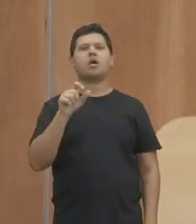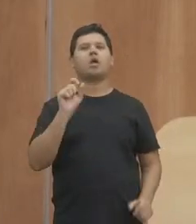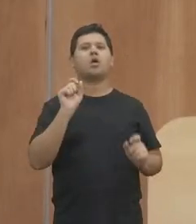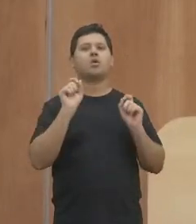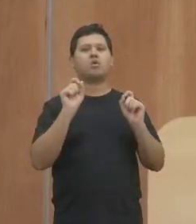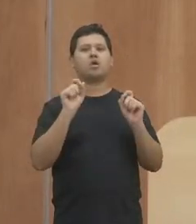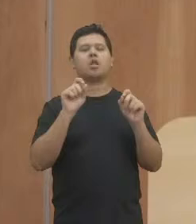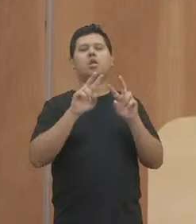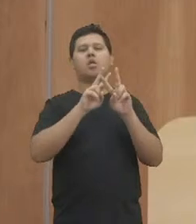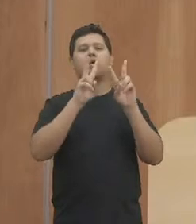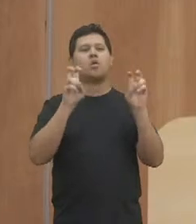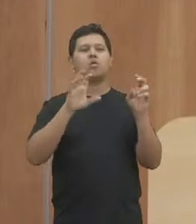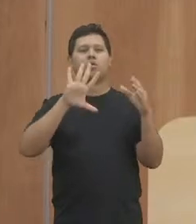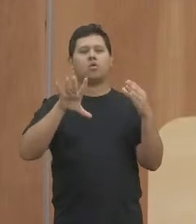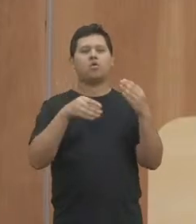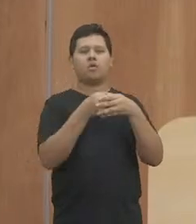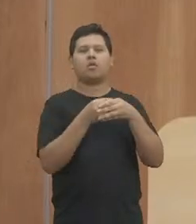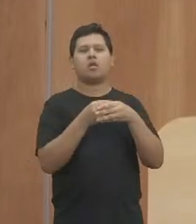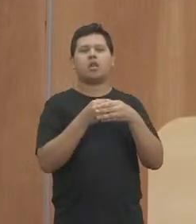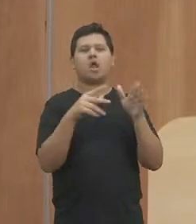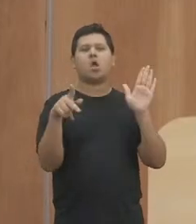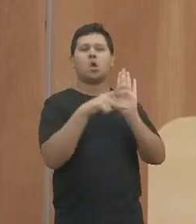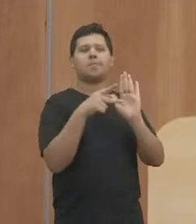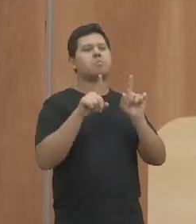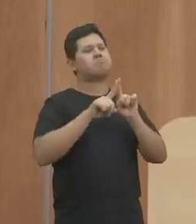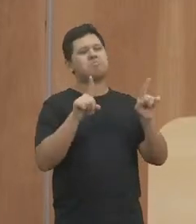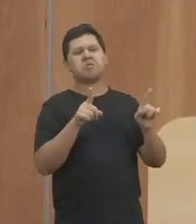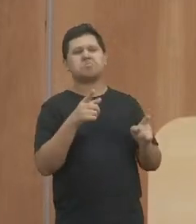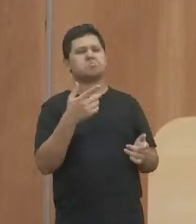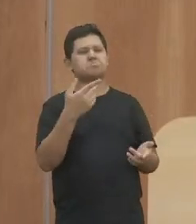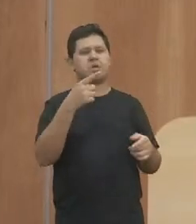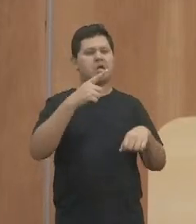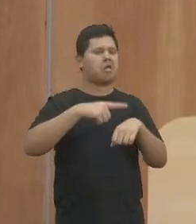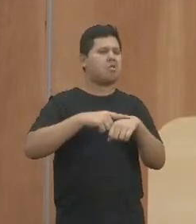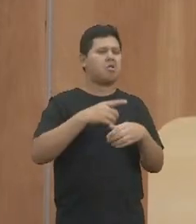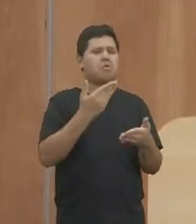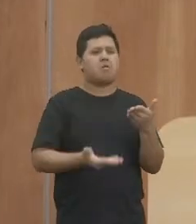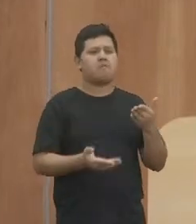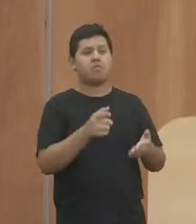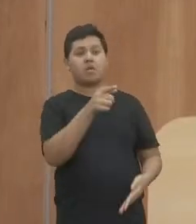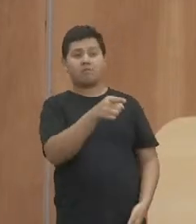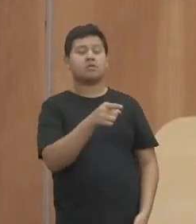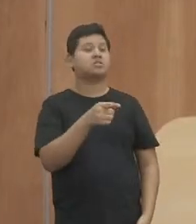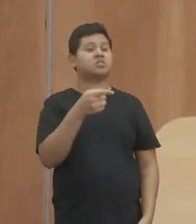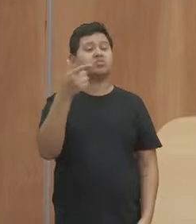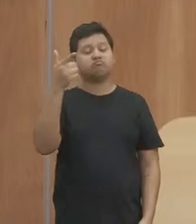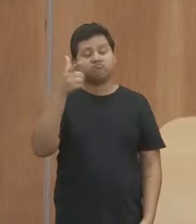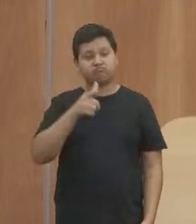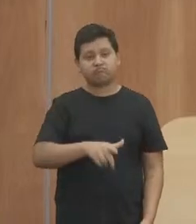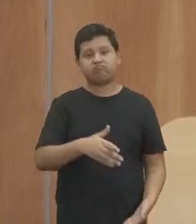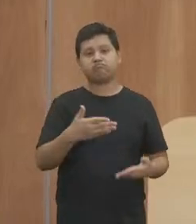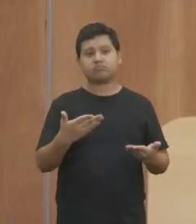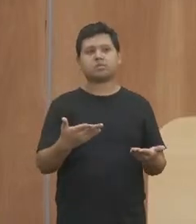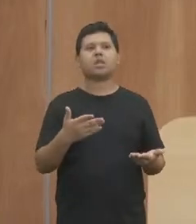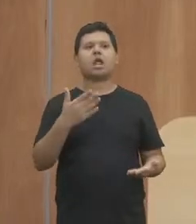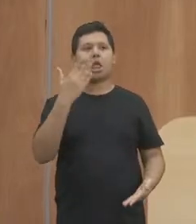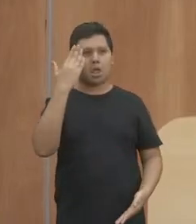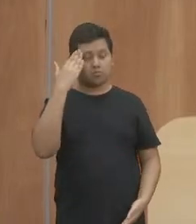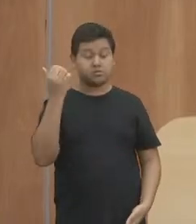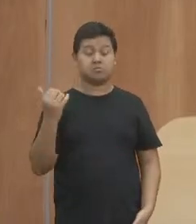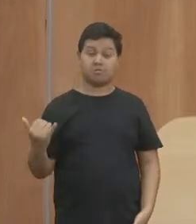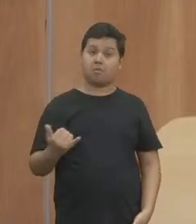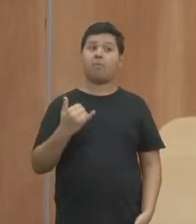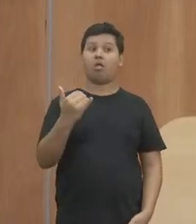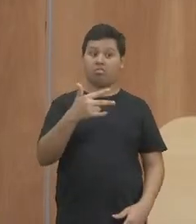poder regulamentar para complementar projetos, mas eu acho que é perder tempo, porque o senhor, mais uma vez, apesar de toda a relevância que o senhor